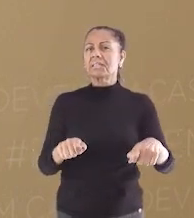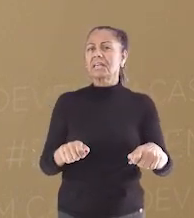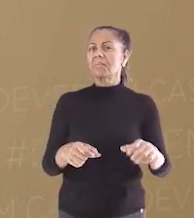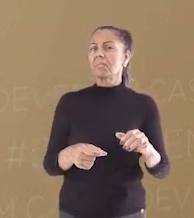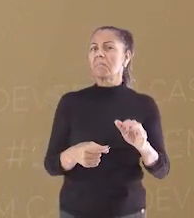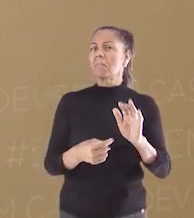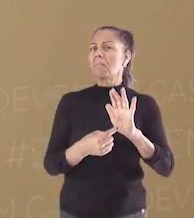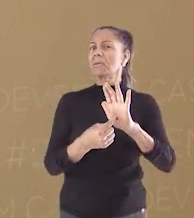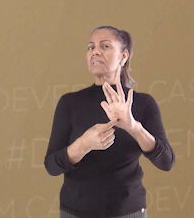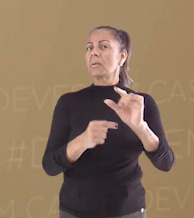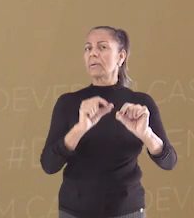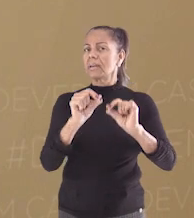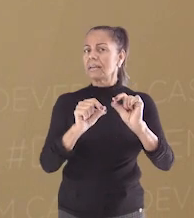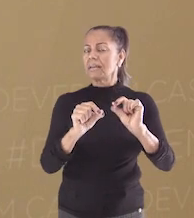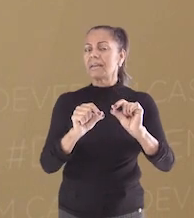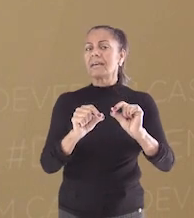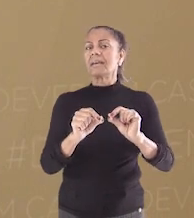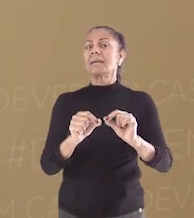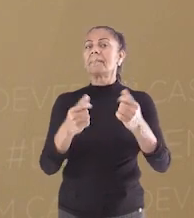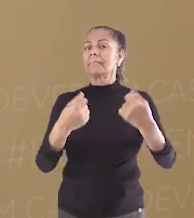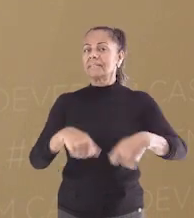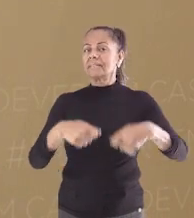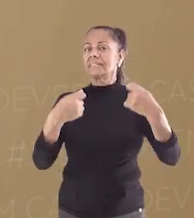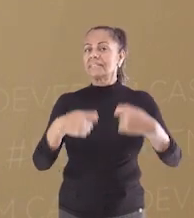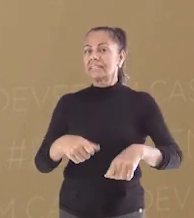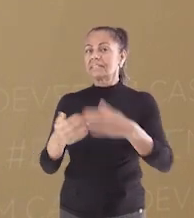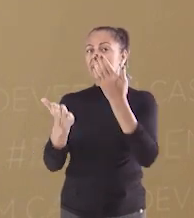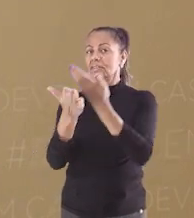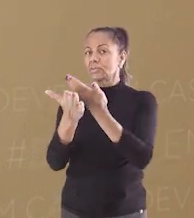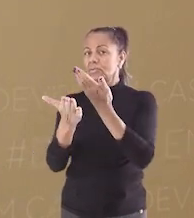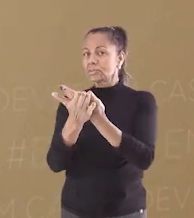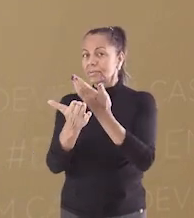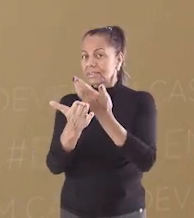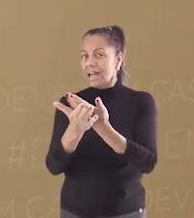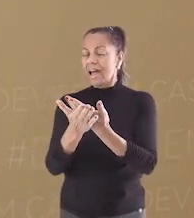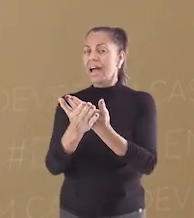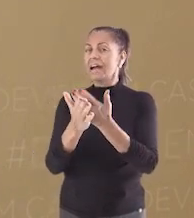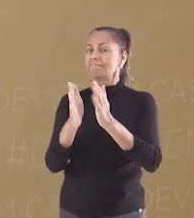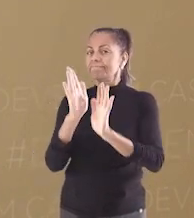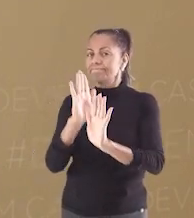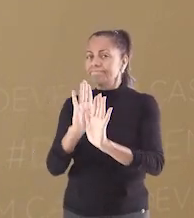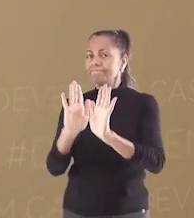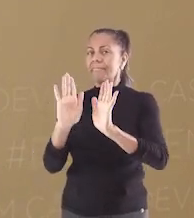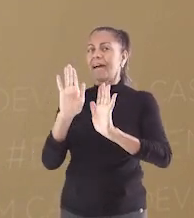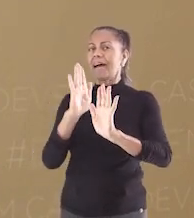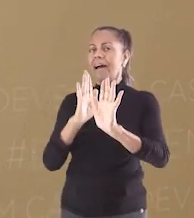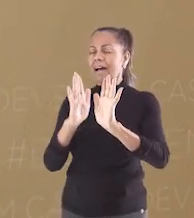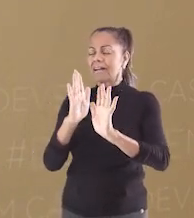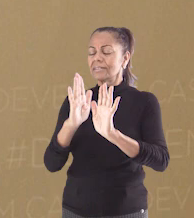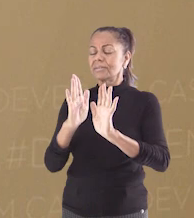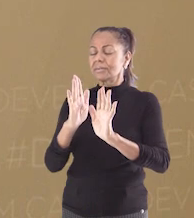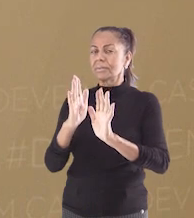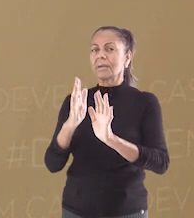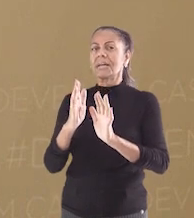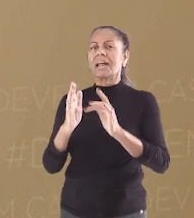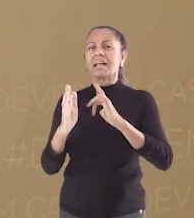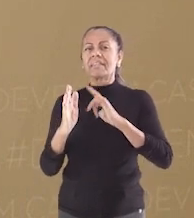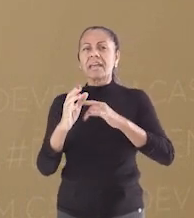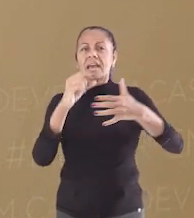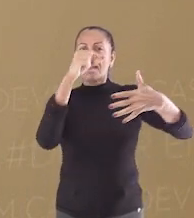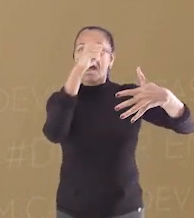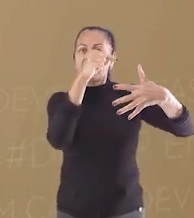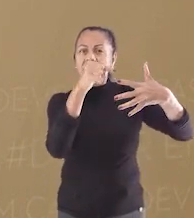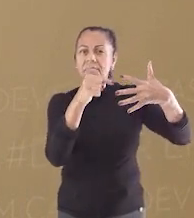coisa. Diante desses acontecimentos, podemos destacar que é preciso estudar cuidadosamente